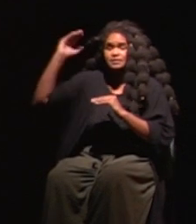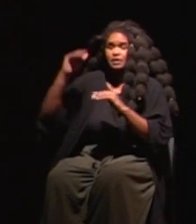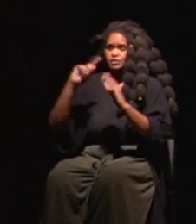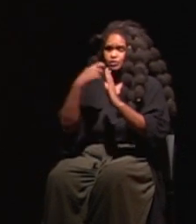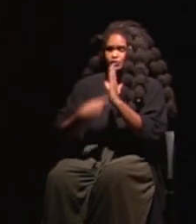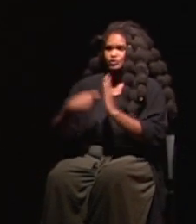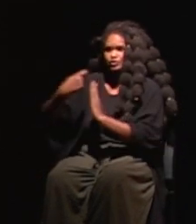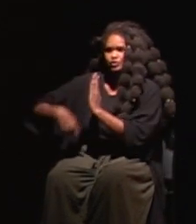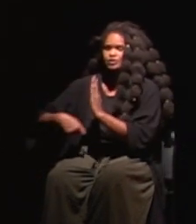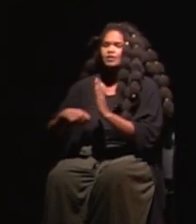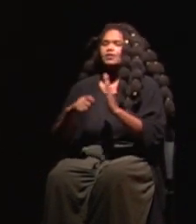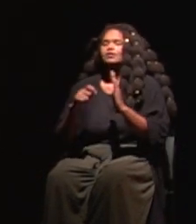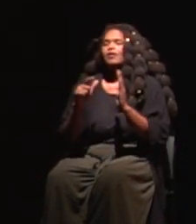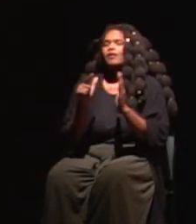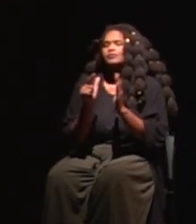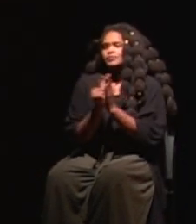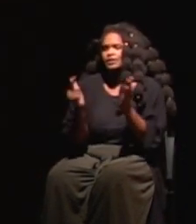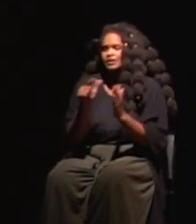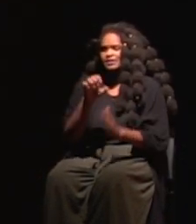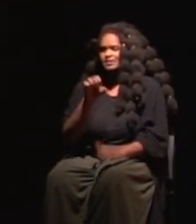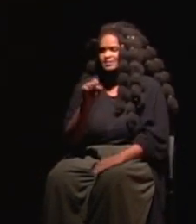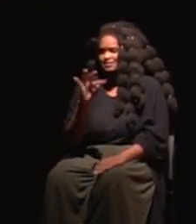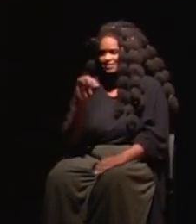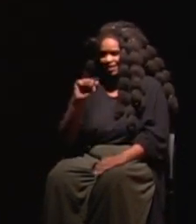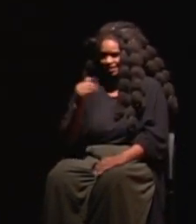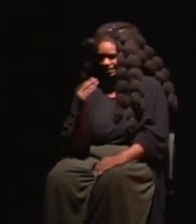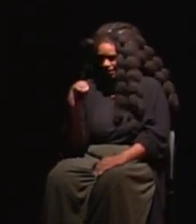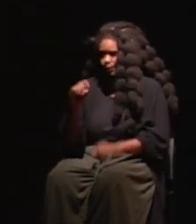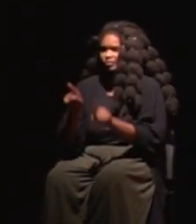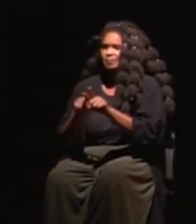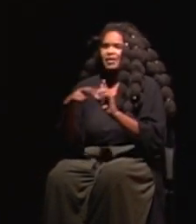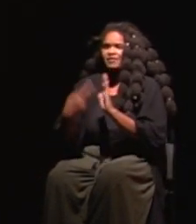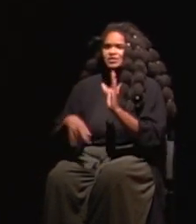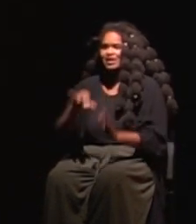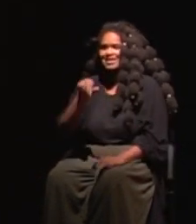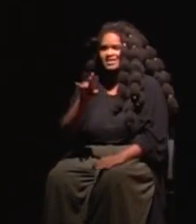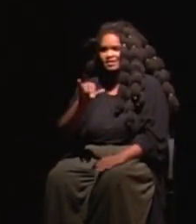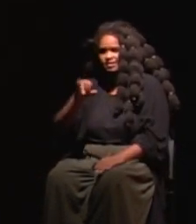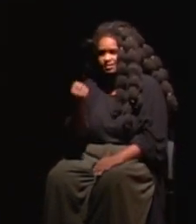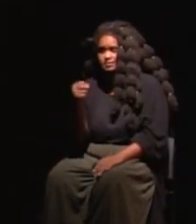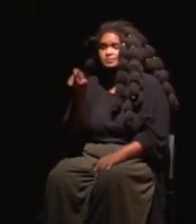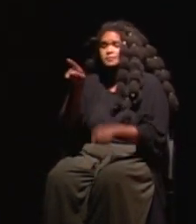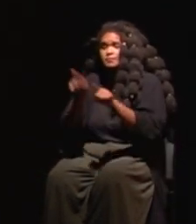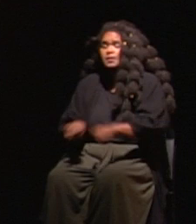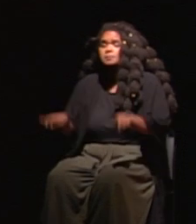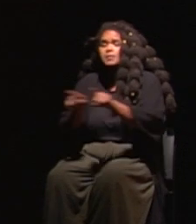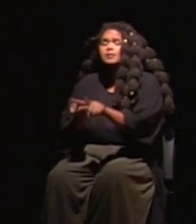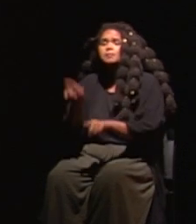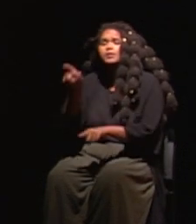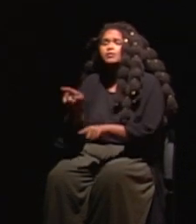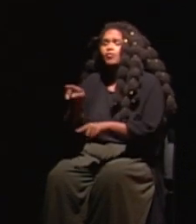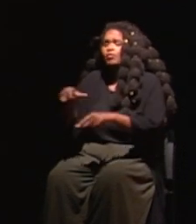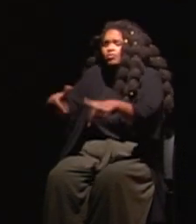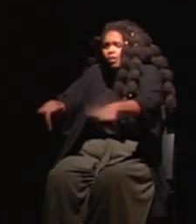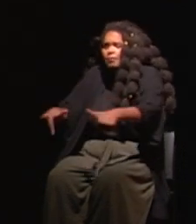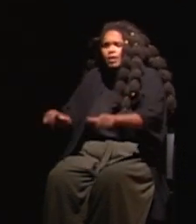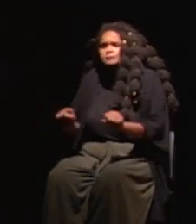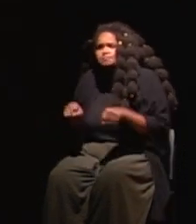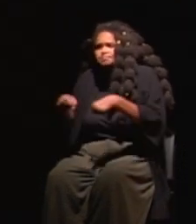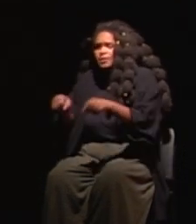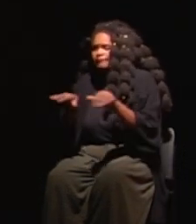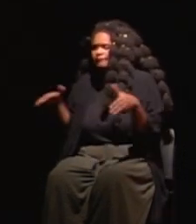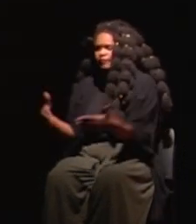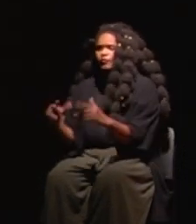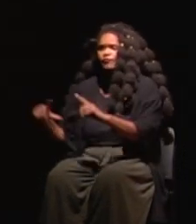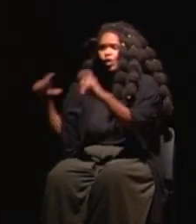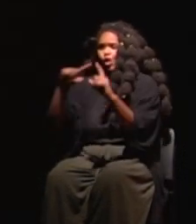revista Iris, e também é uma pessoa que trabalha intensamente dentro do circuito, né, da fotografia,